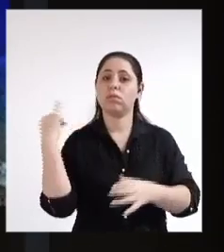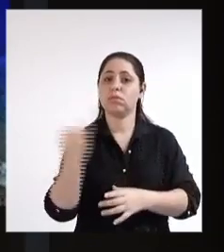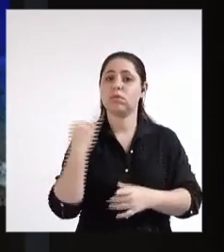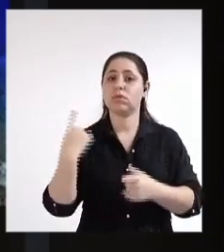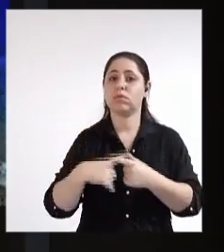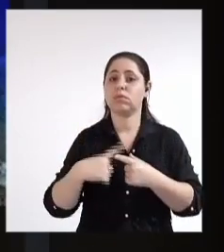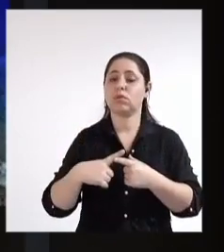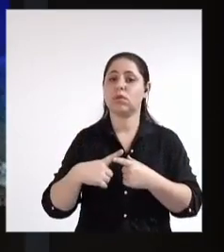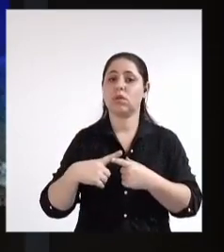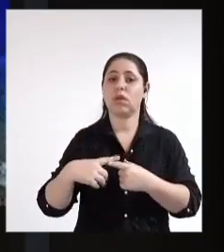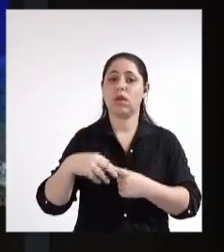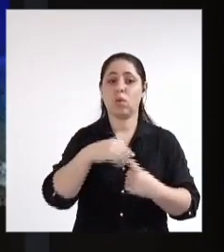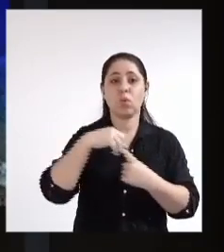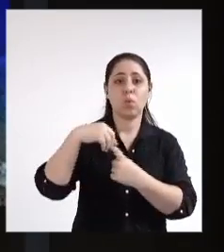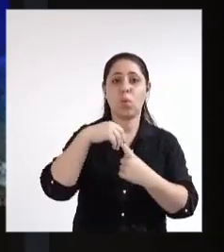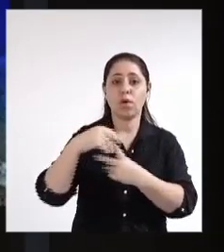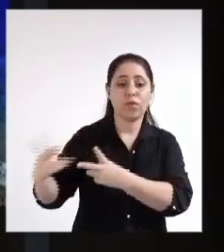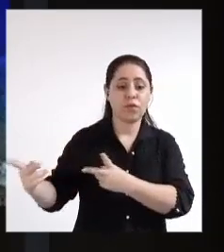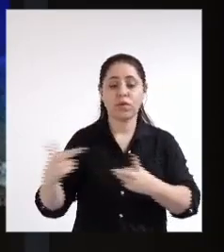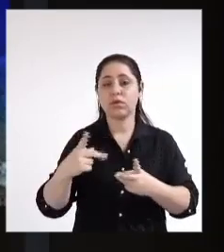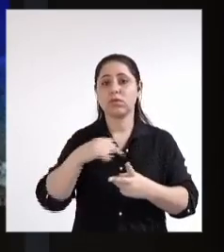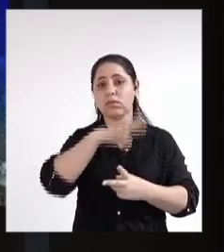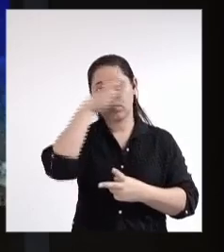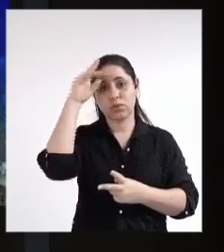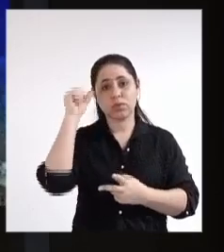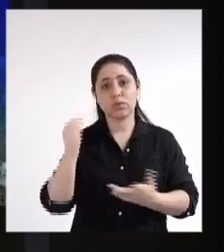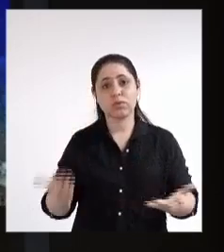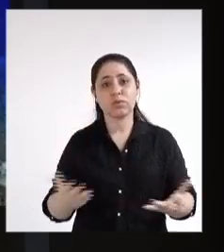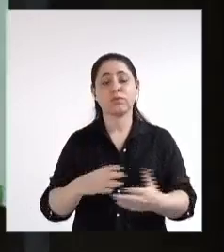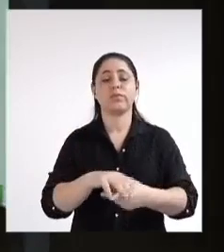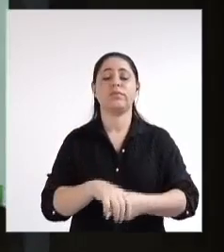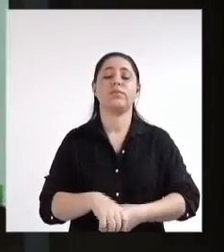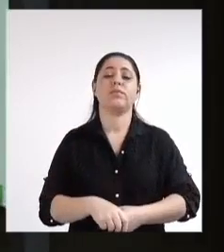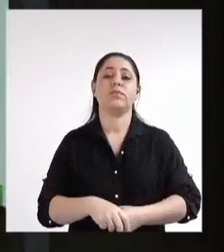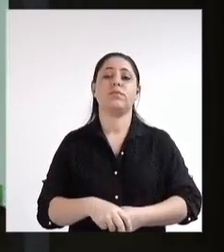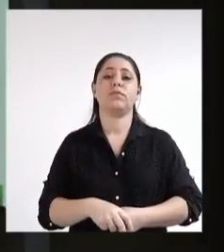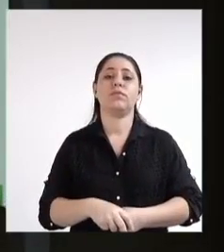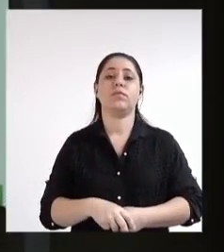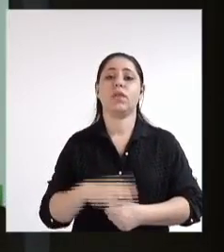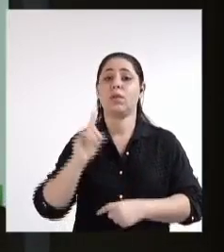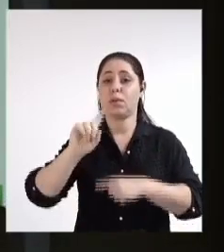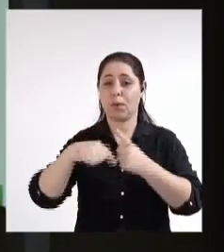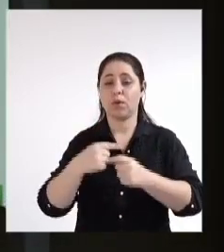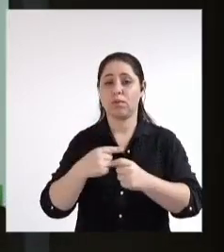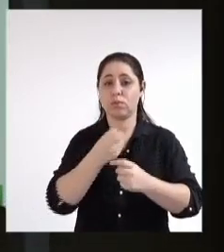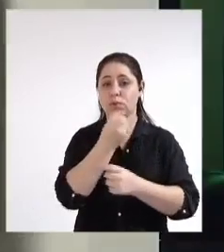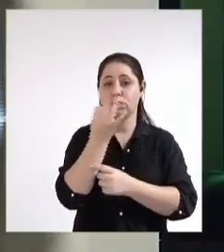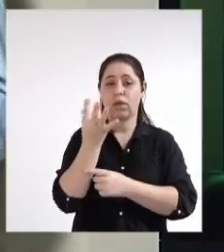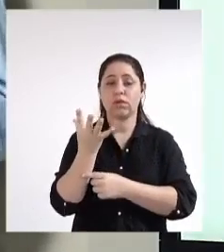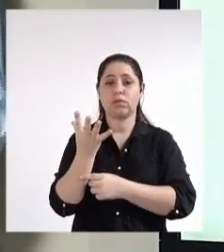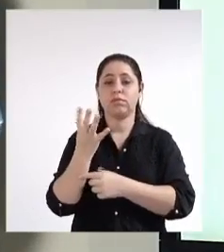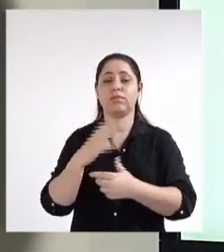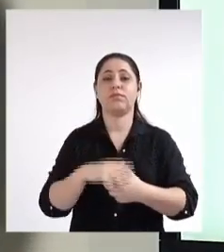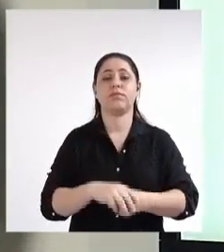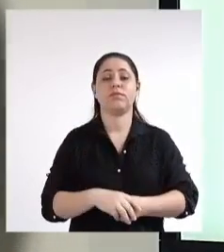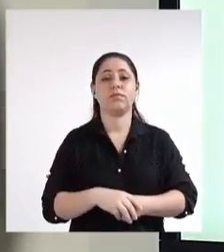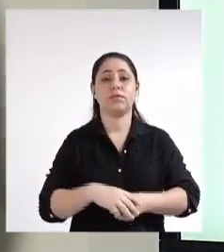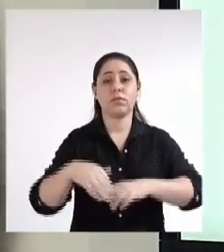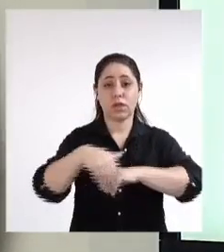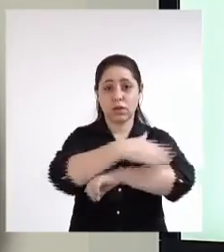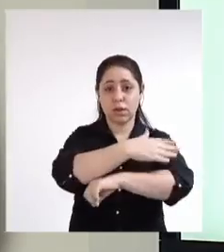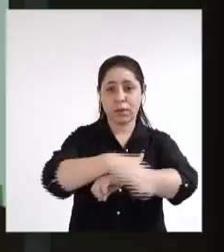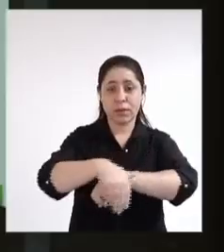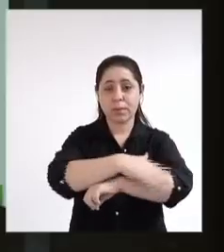a principal unidade de conservação visitada no estado de mato grosso do sul daqui a pouco eu mostro números da parque pantanal piraputanga